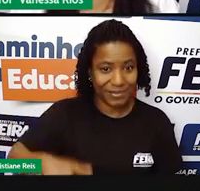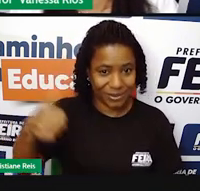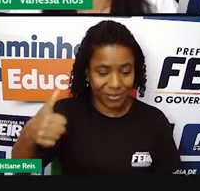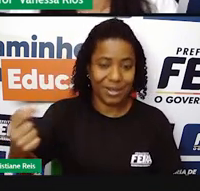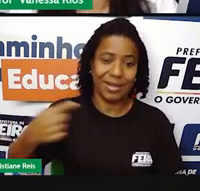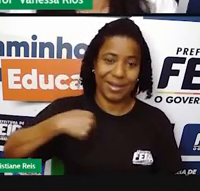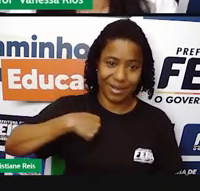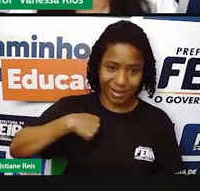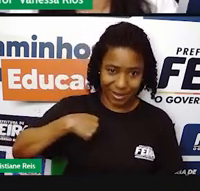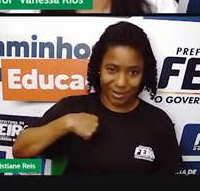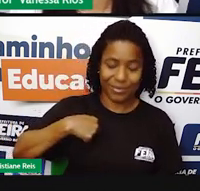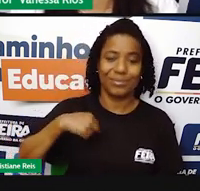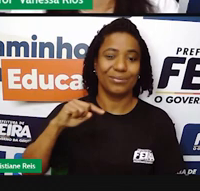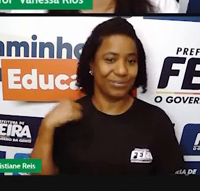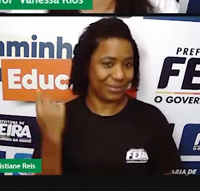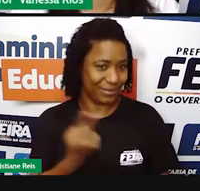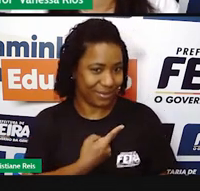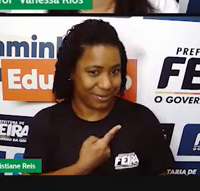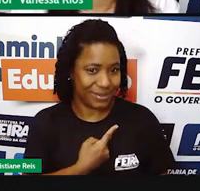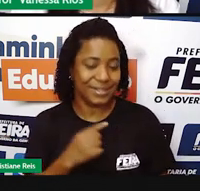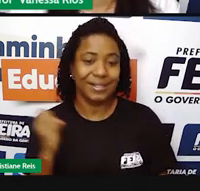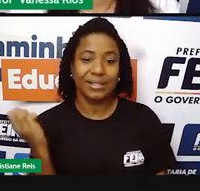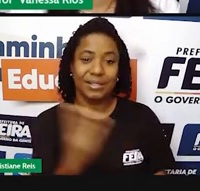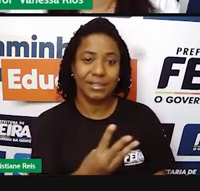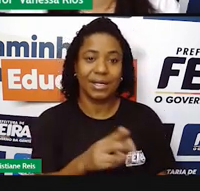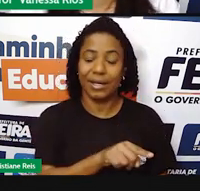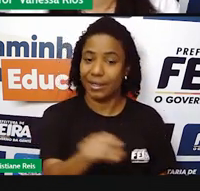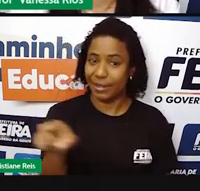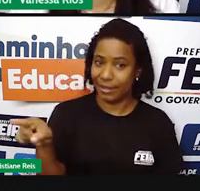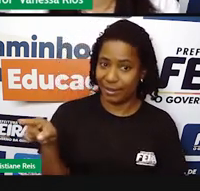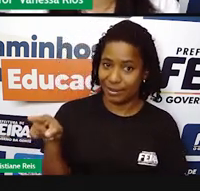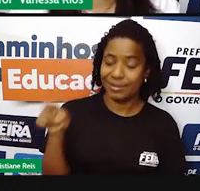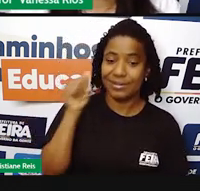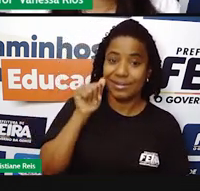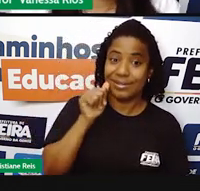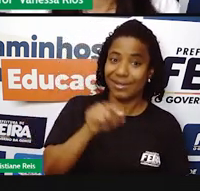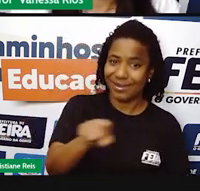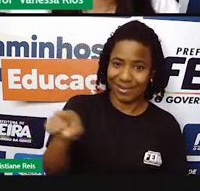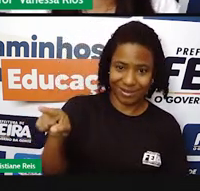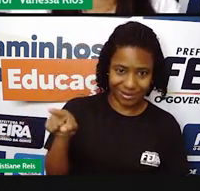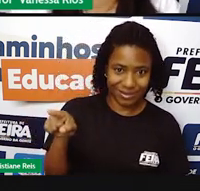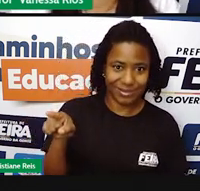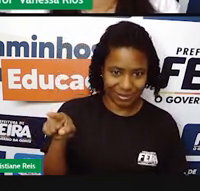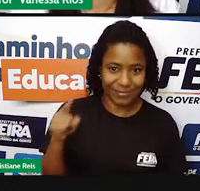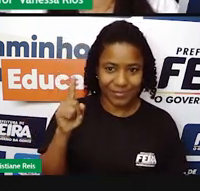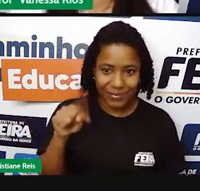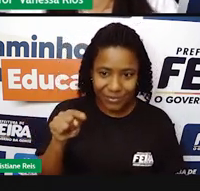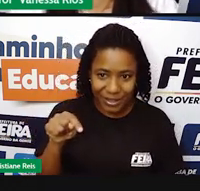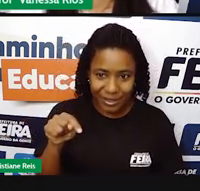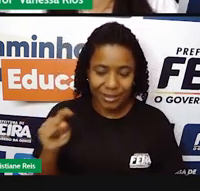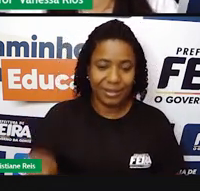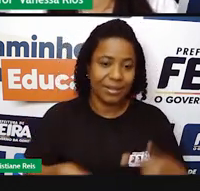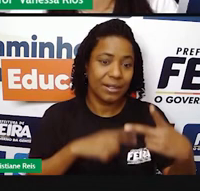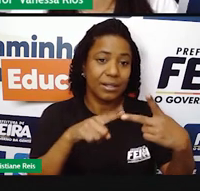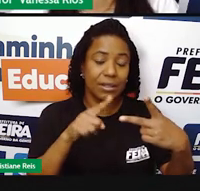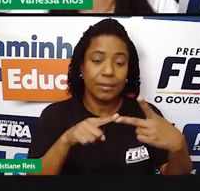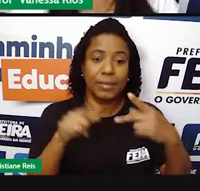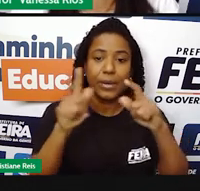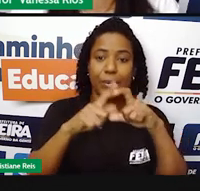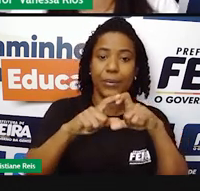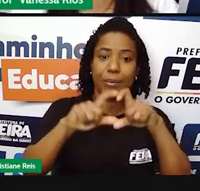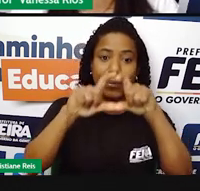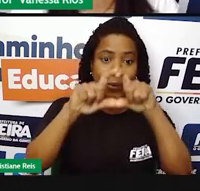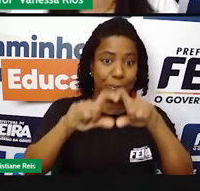nós, a terceira pessoa, eles, elas. Existe a presença dos títulos, que a gente já viu que tem a intenção de